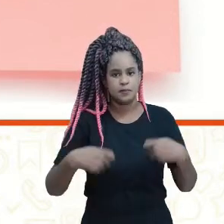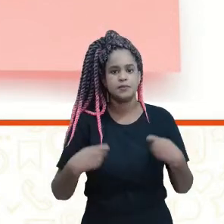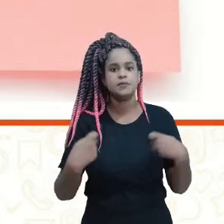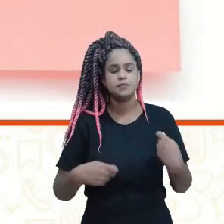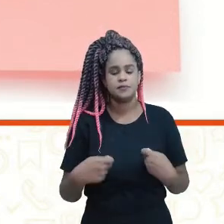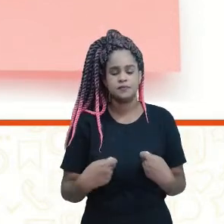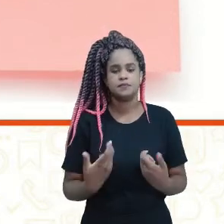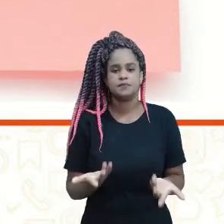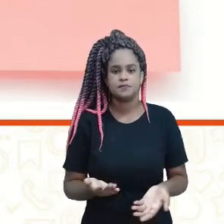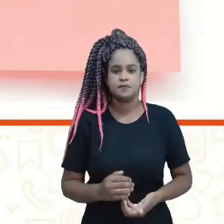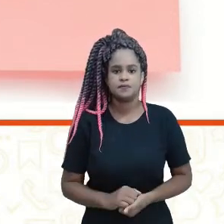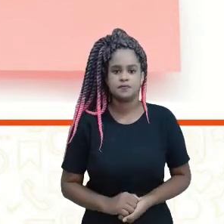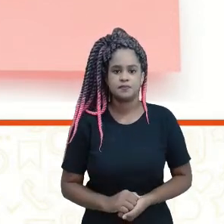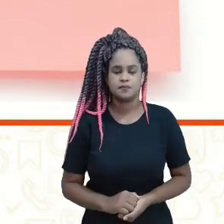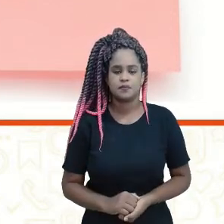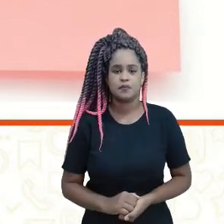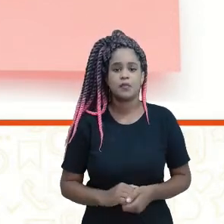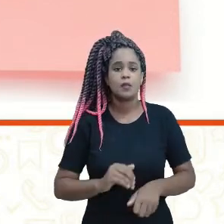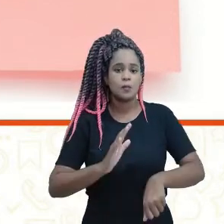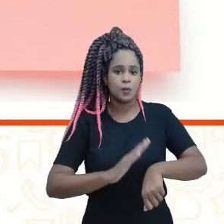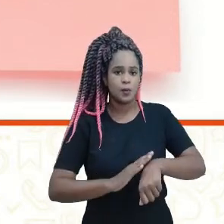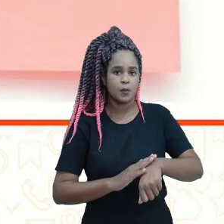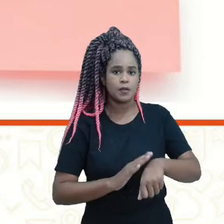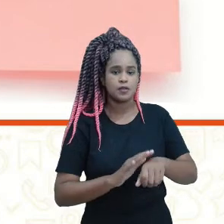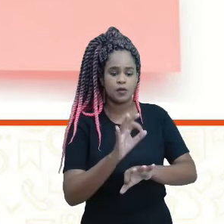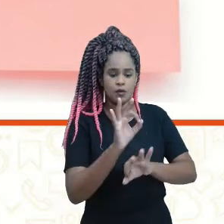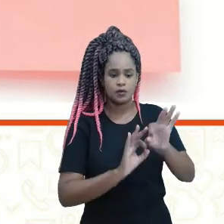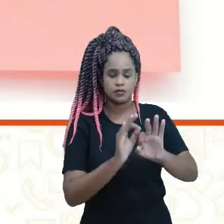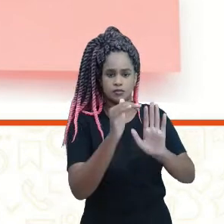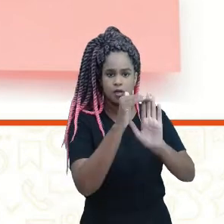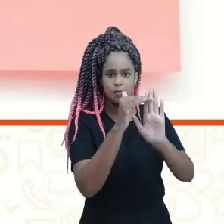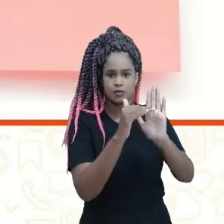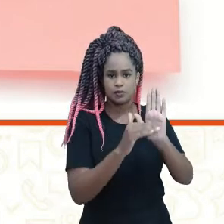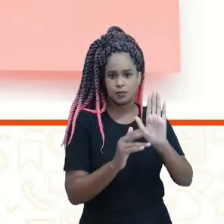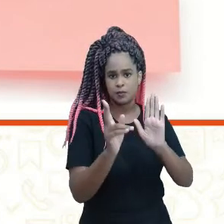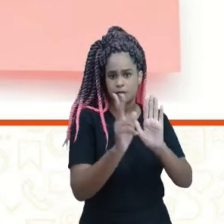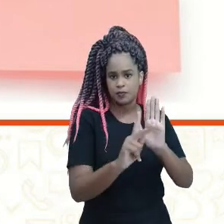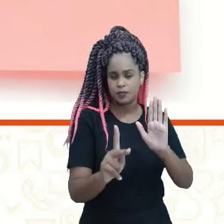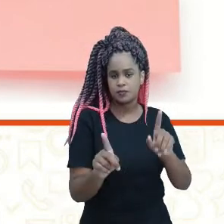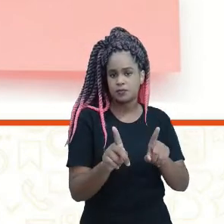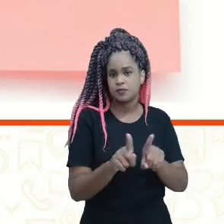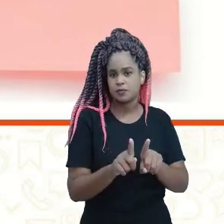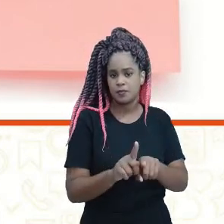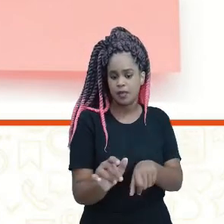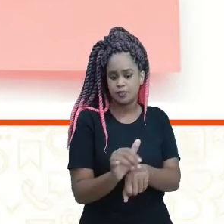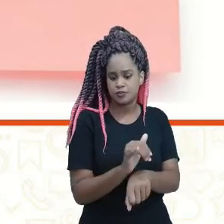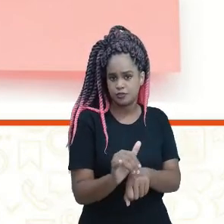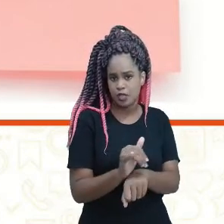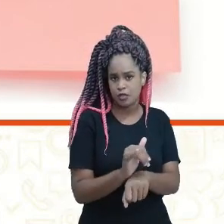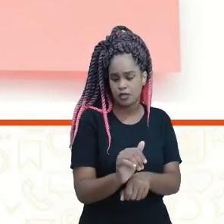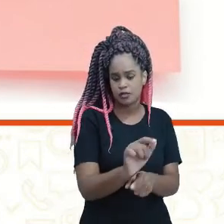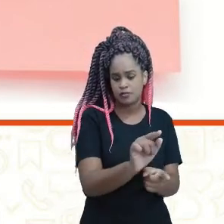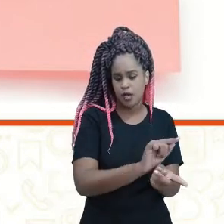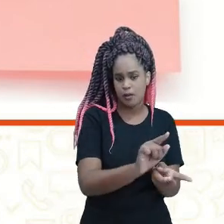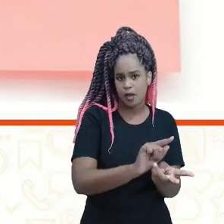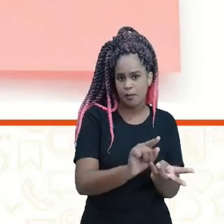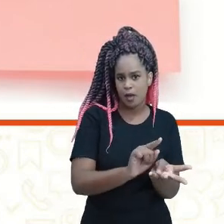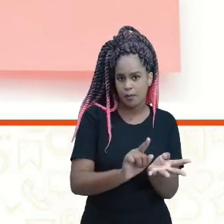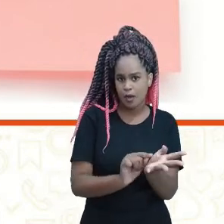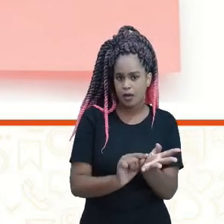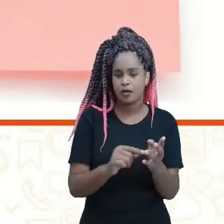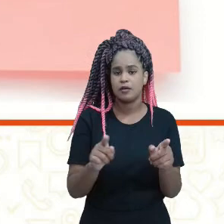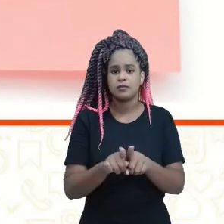necessária. No momento do planejamento do professor, no momento das estratégias que vão ser selecionadas e